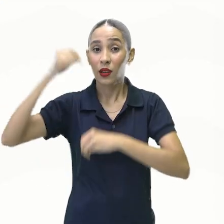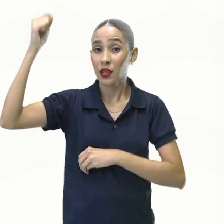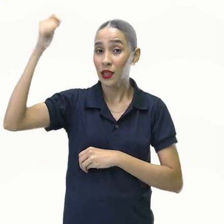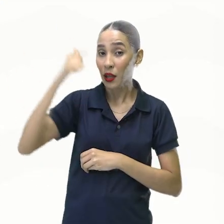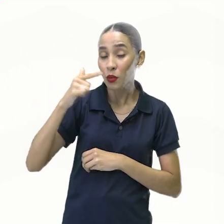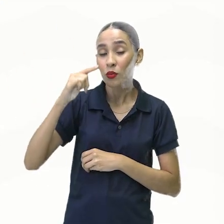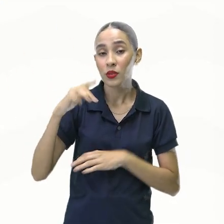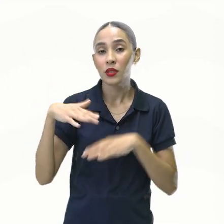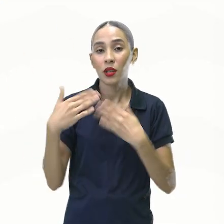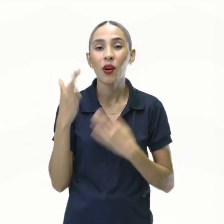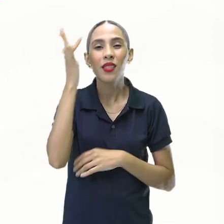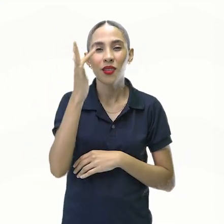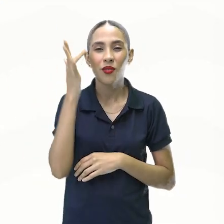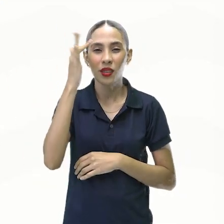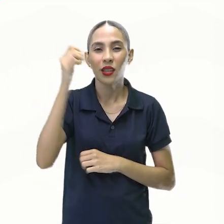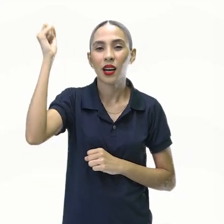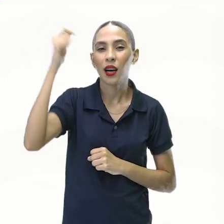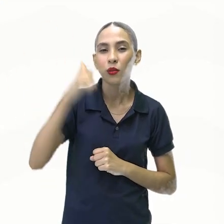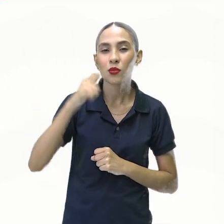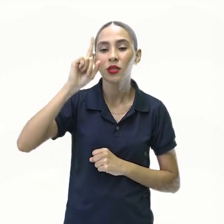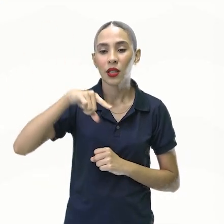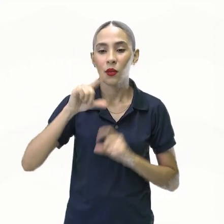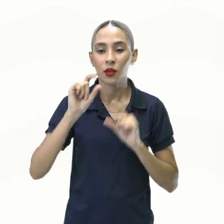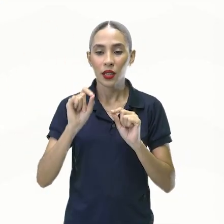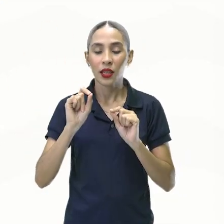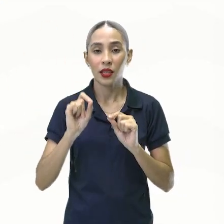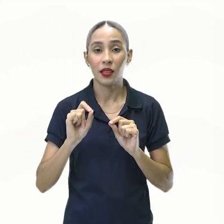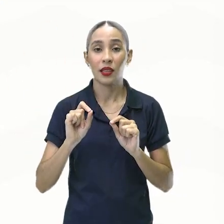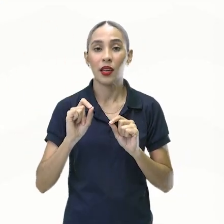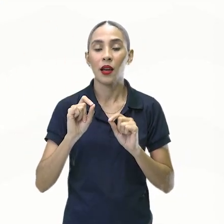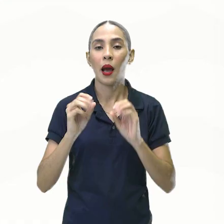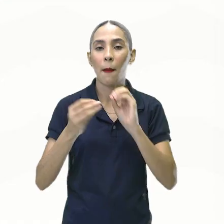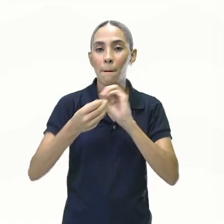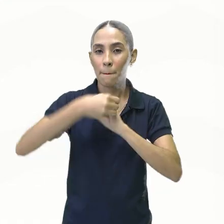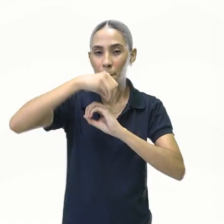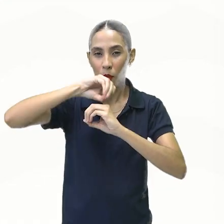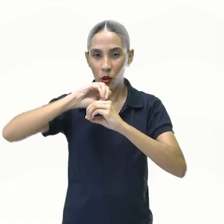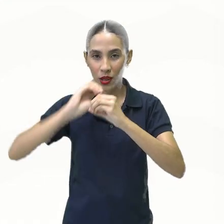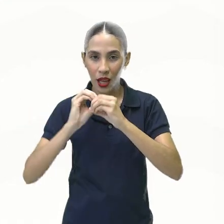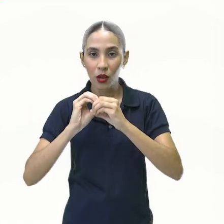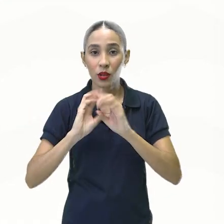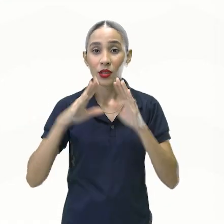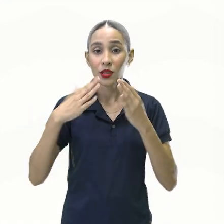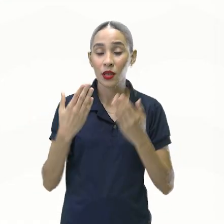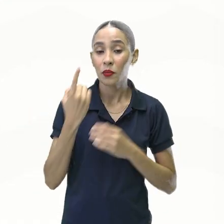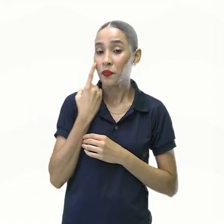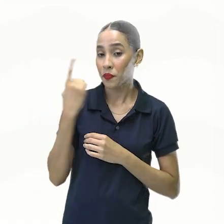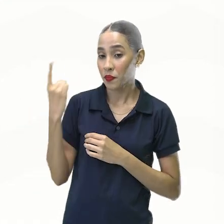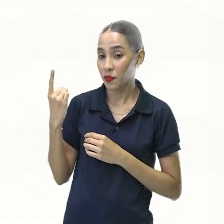que a luz é composta por partículas, né? Nós temos aí o